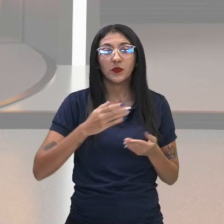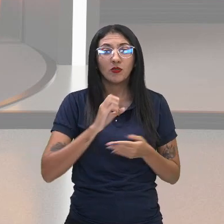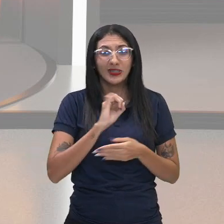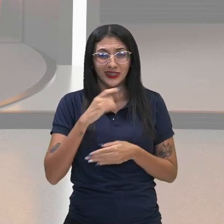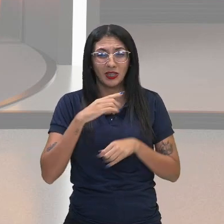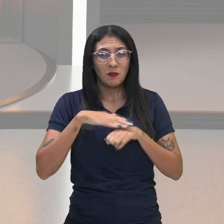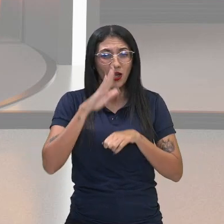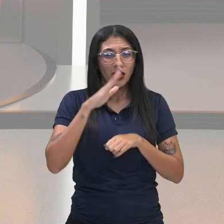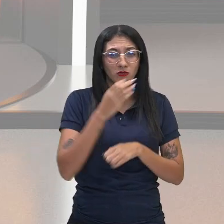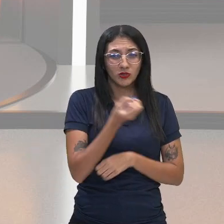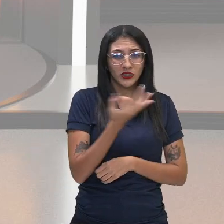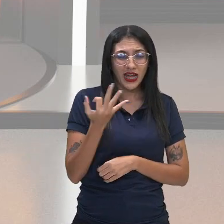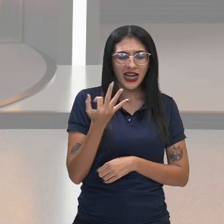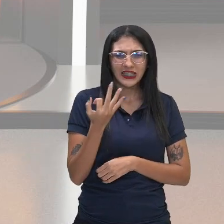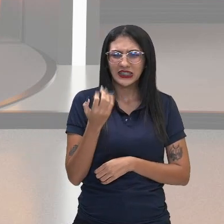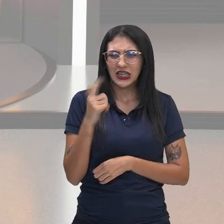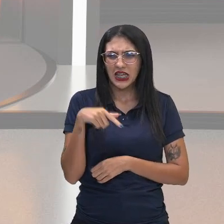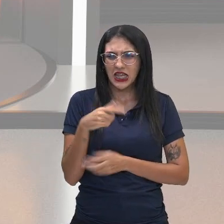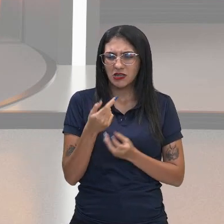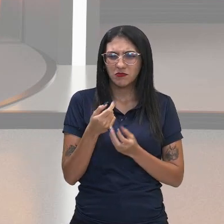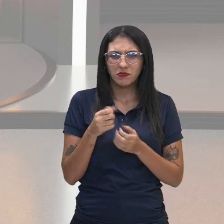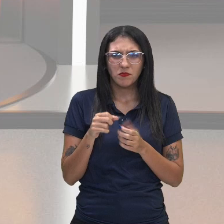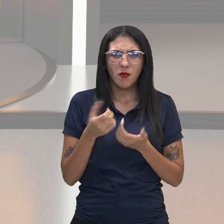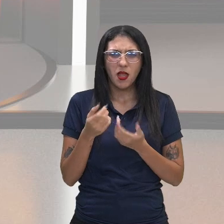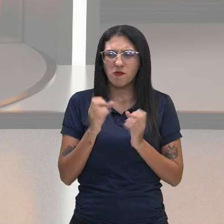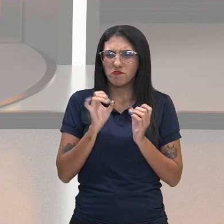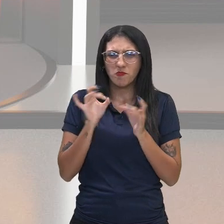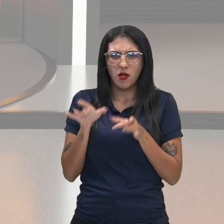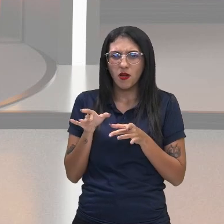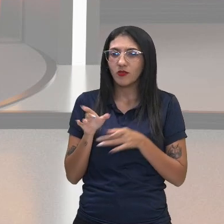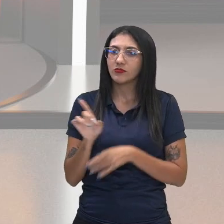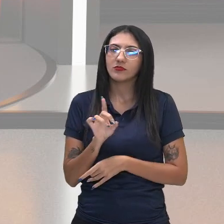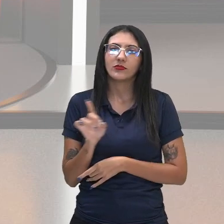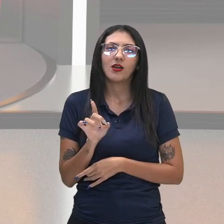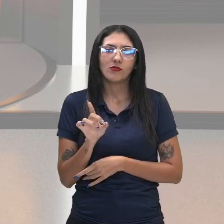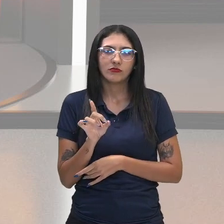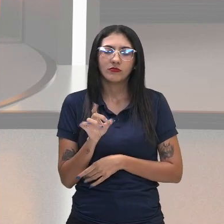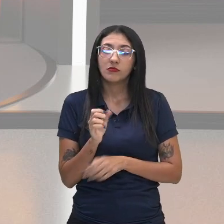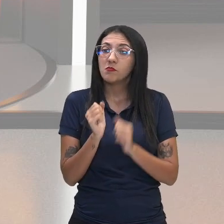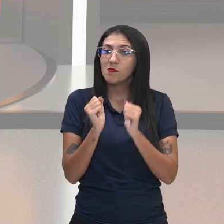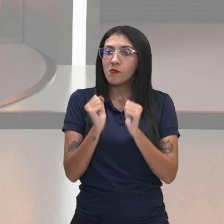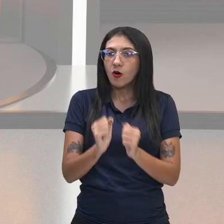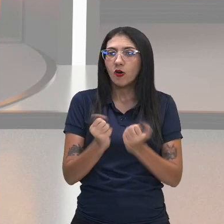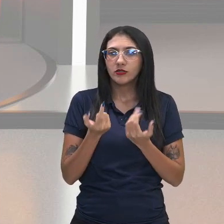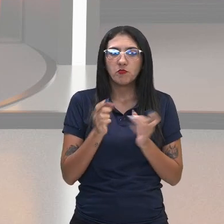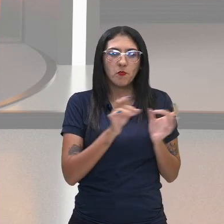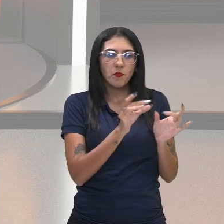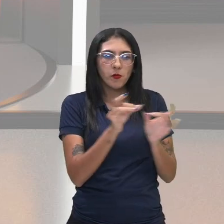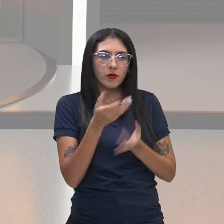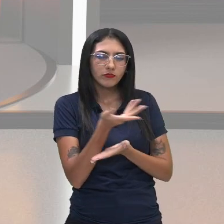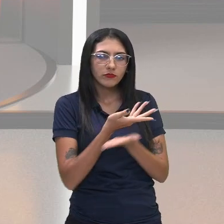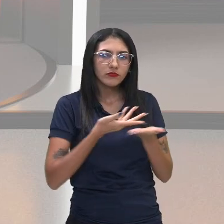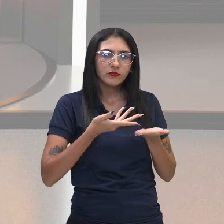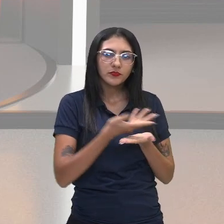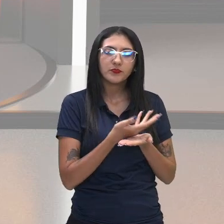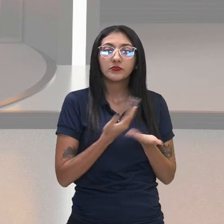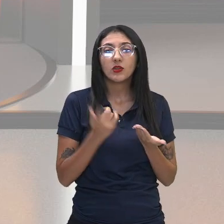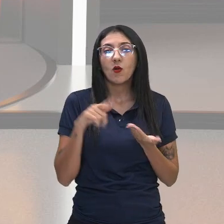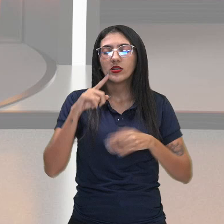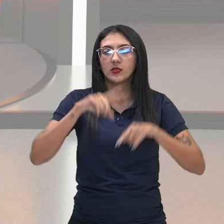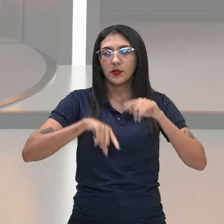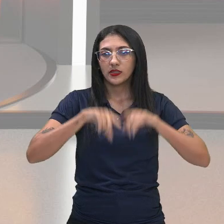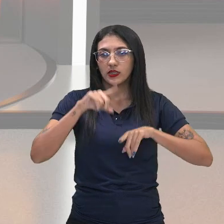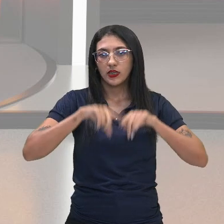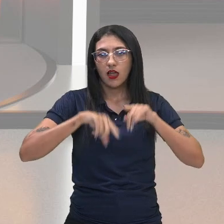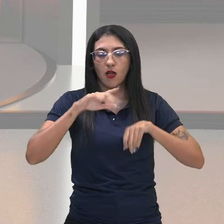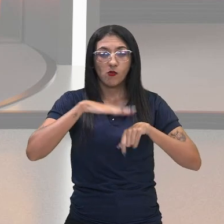que fazer? Deixar estragar? Jogar fora? Não. Podemos realizar comércio. Então, esse